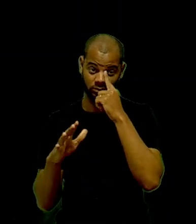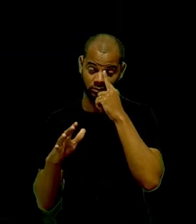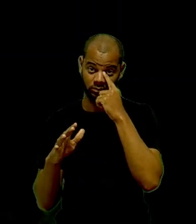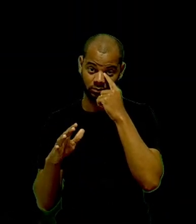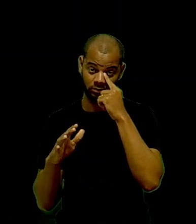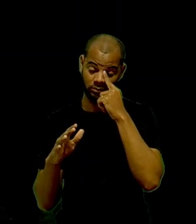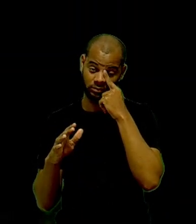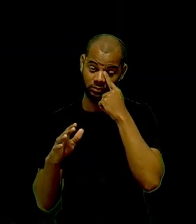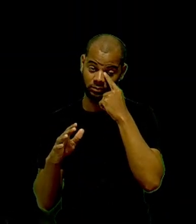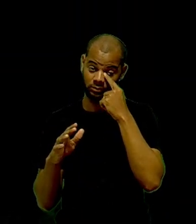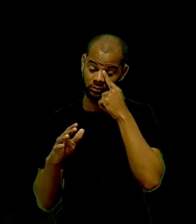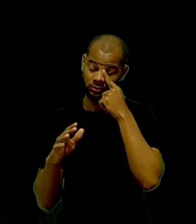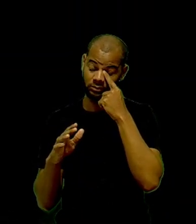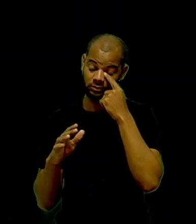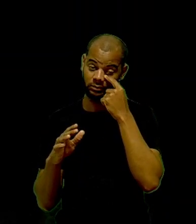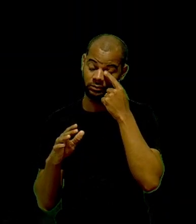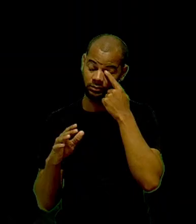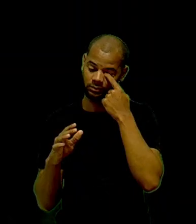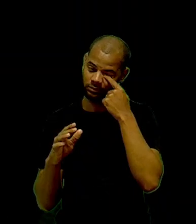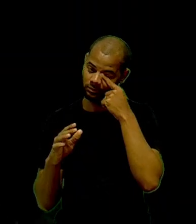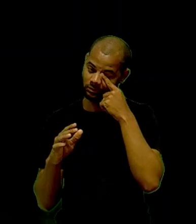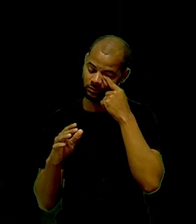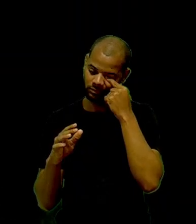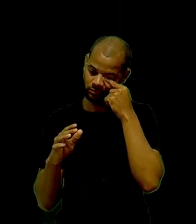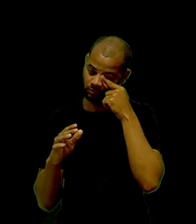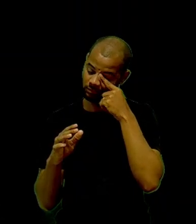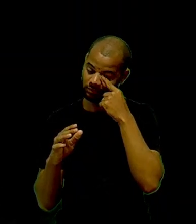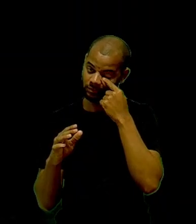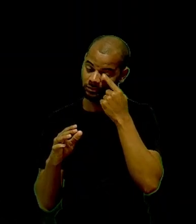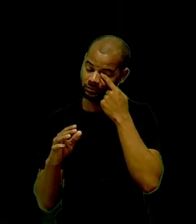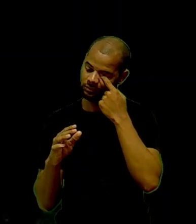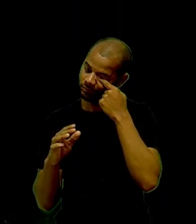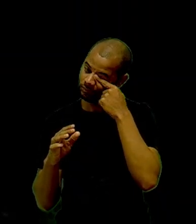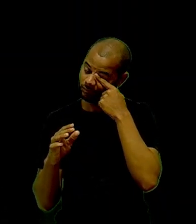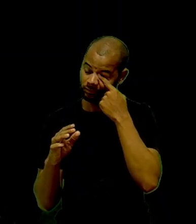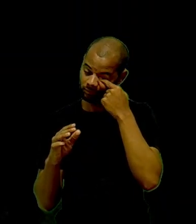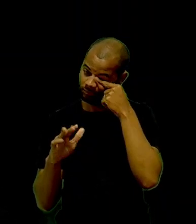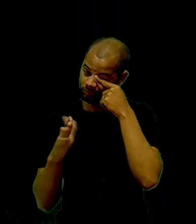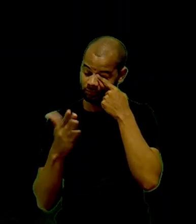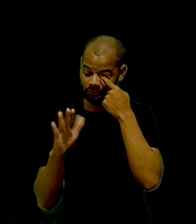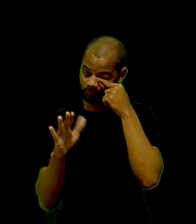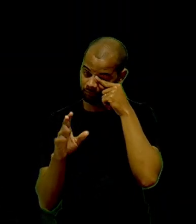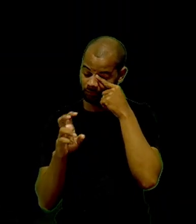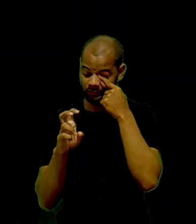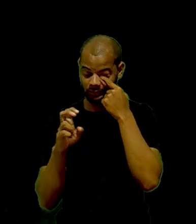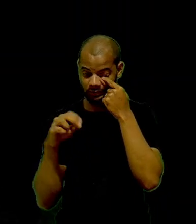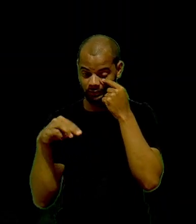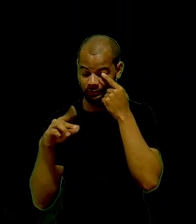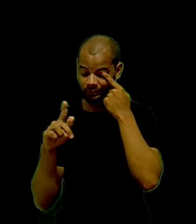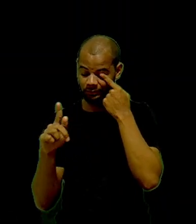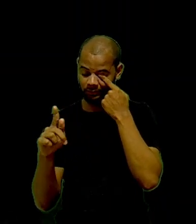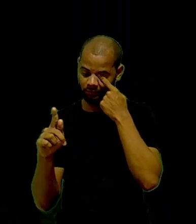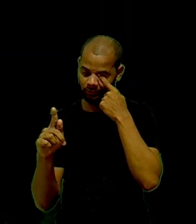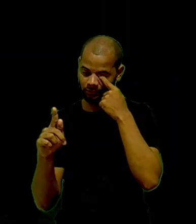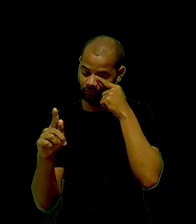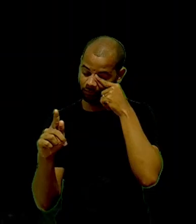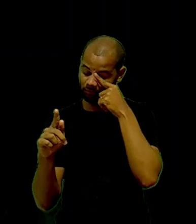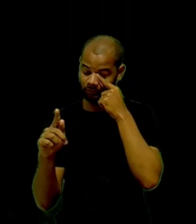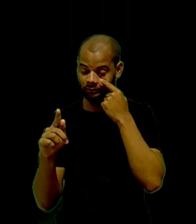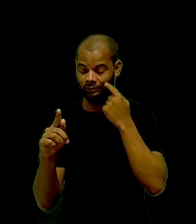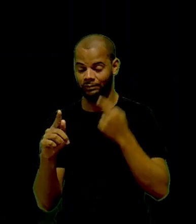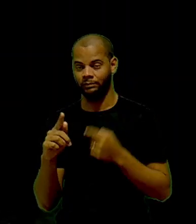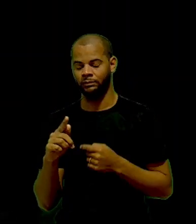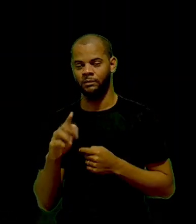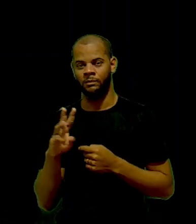e compensar na fatura das concessionárias com até 5 mega de capacidade instalada, 5